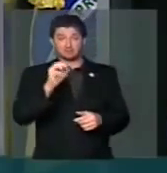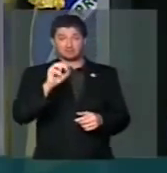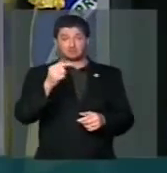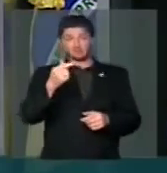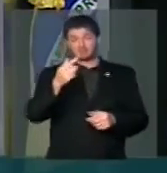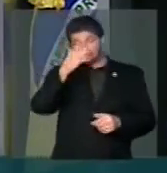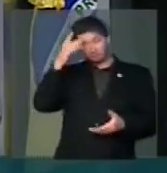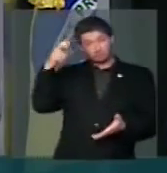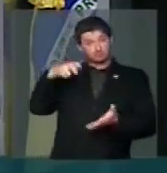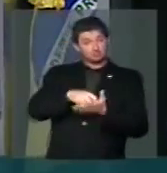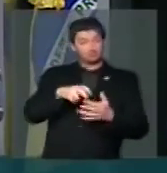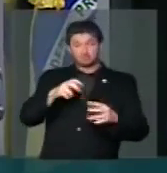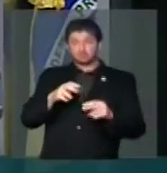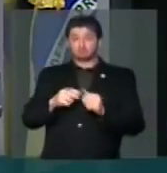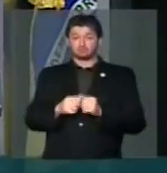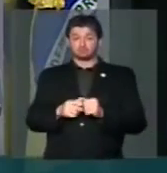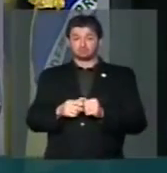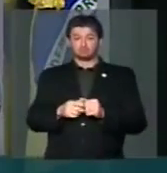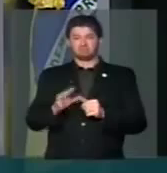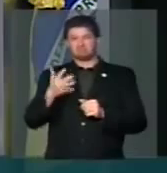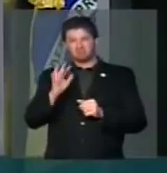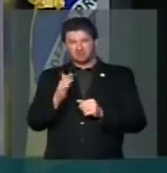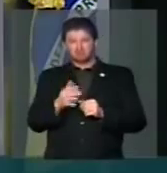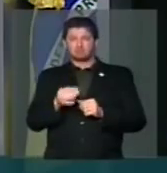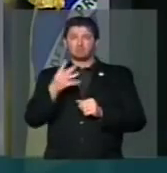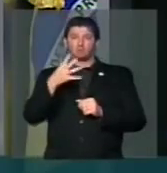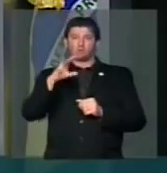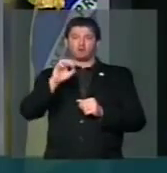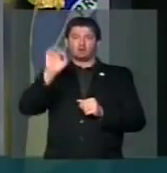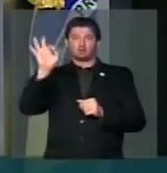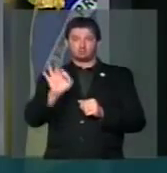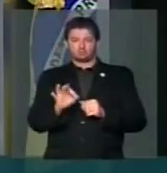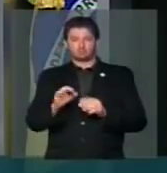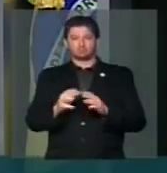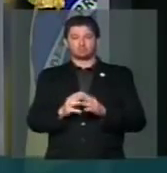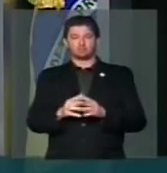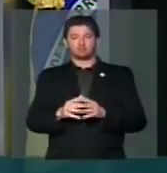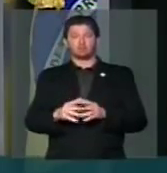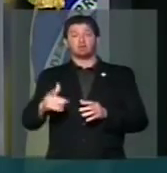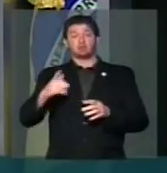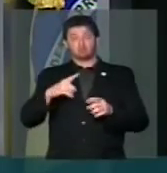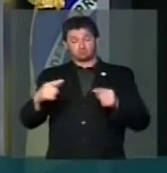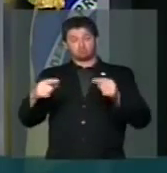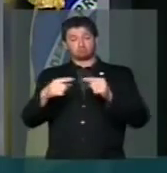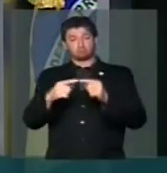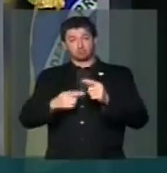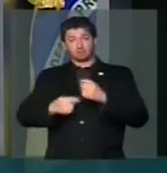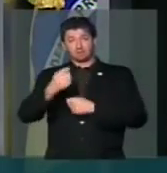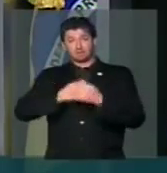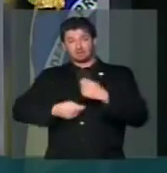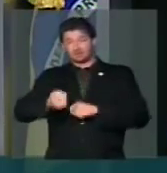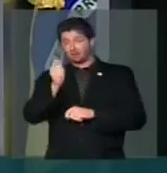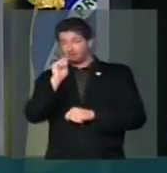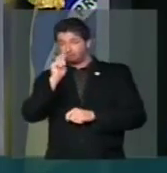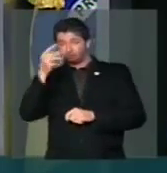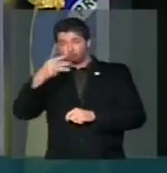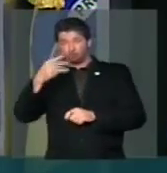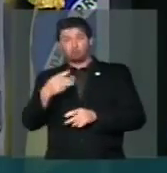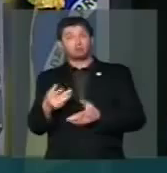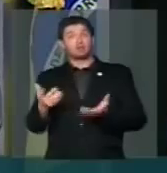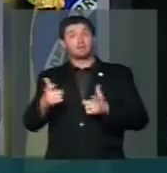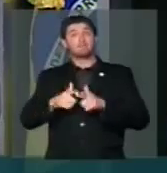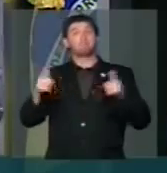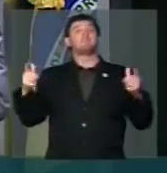mil apenados, dos quais aproximadamente 40% estão relacionados ao tráfico de drogas, e a